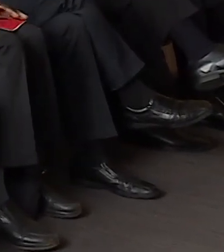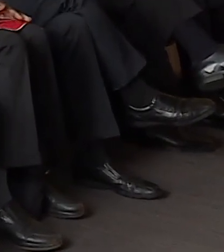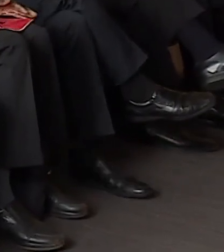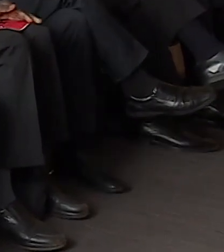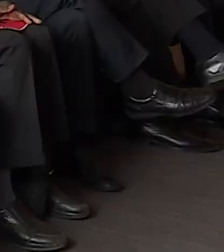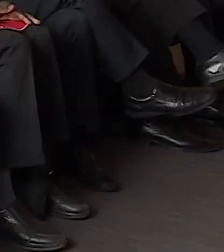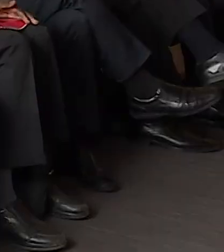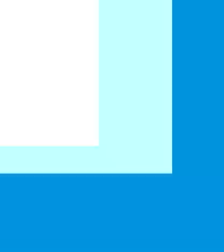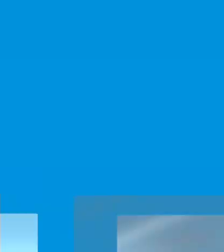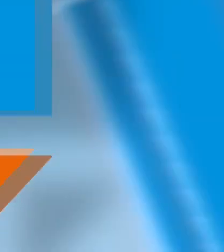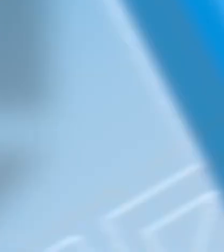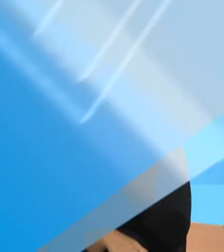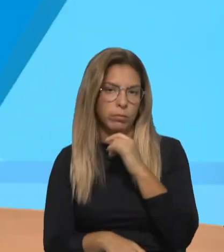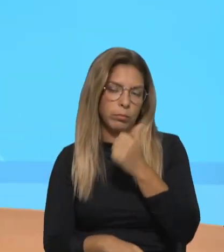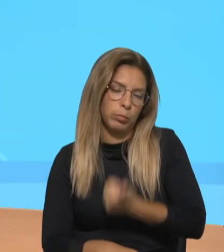anos.